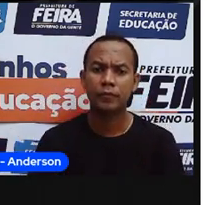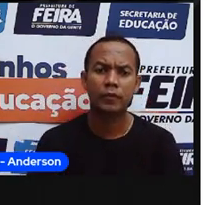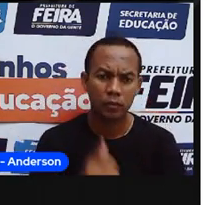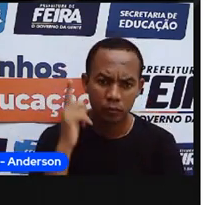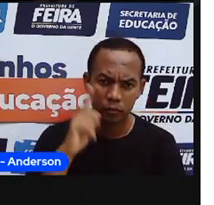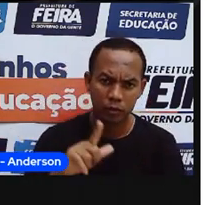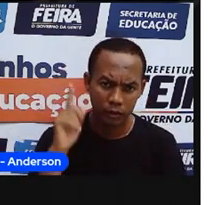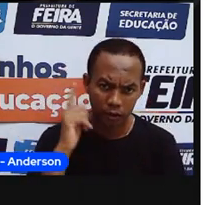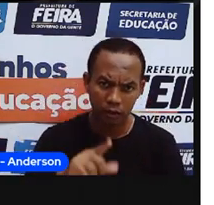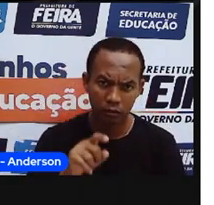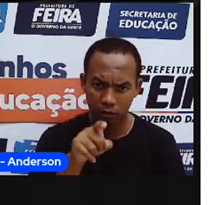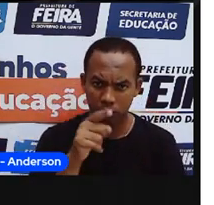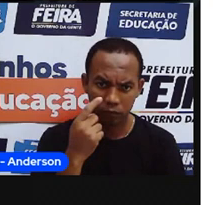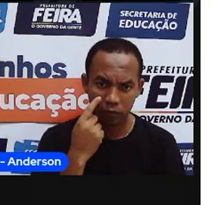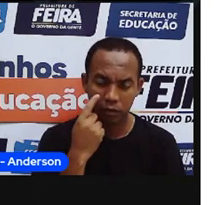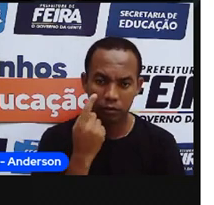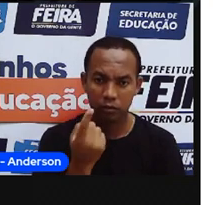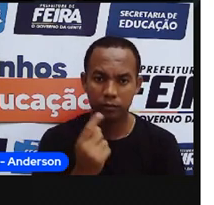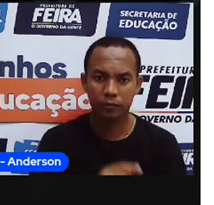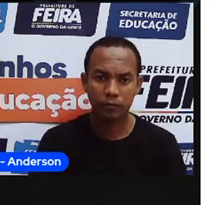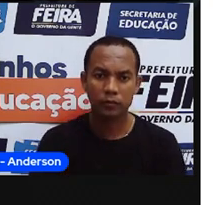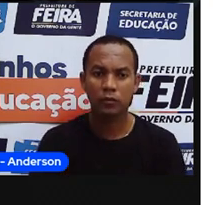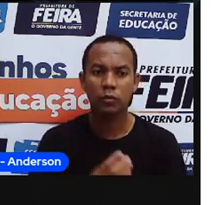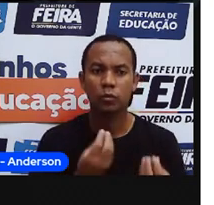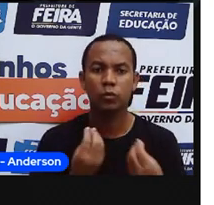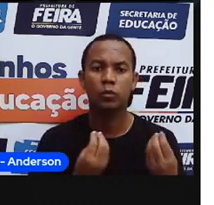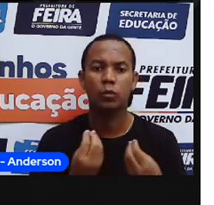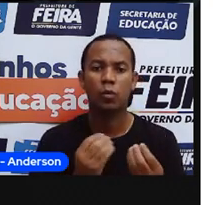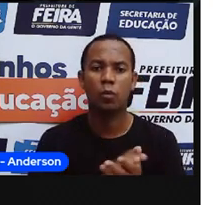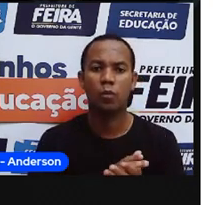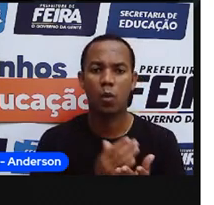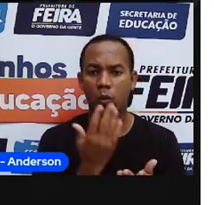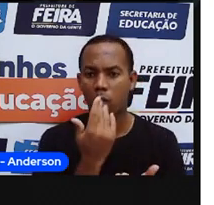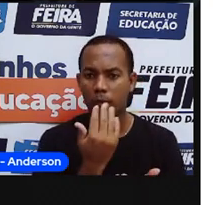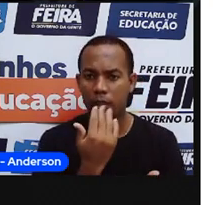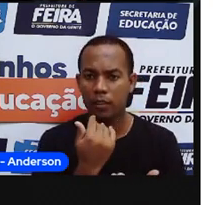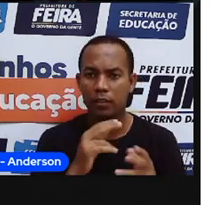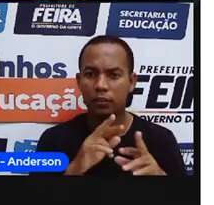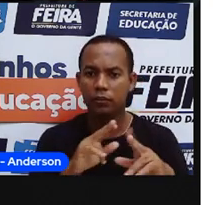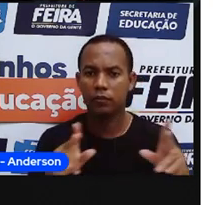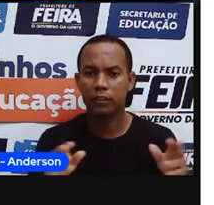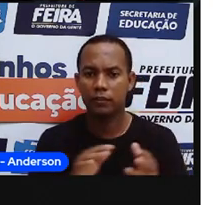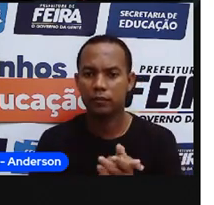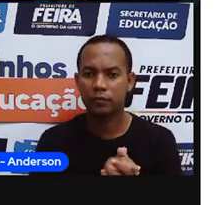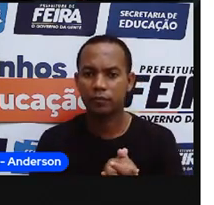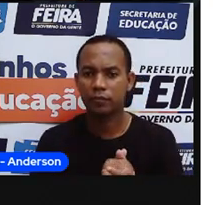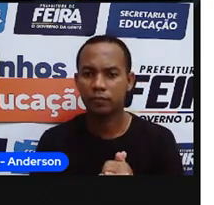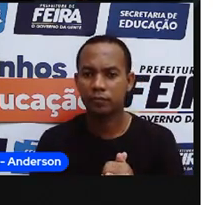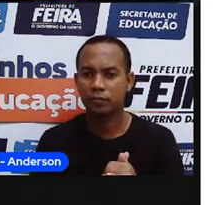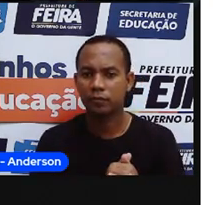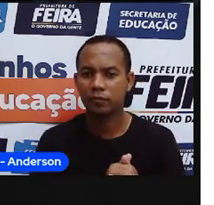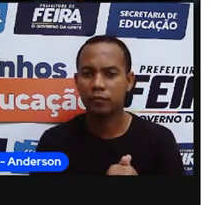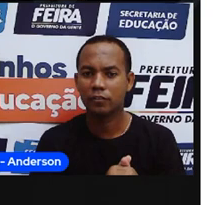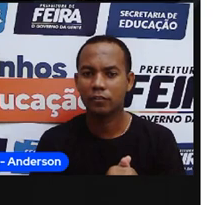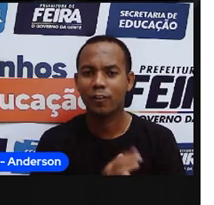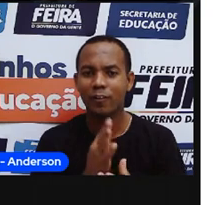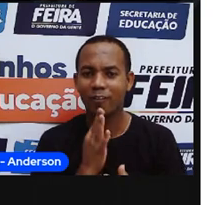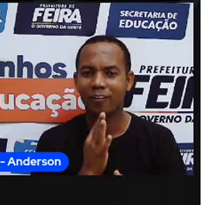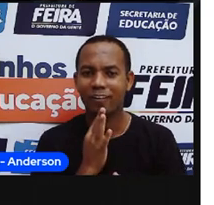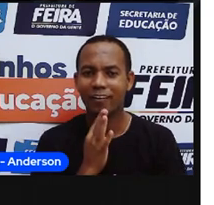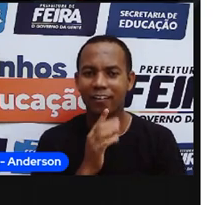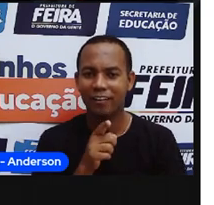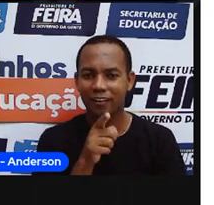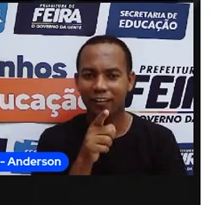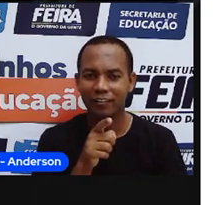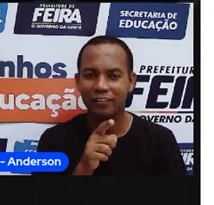conseguiram descobrir, na verdade, esses alimentos. Quem conseguir descobrir vai escrevendo aqui embaixo, ó, pra Pró. E